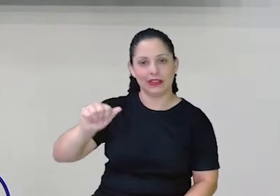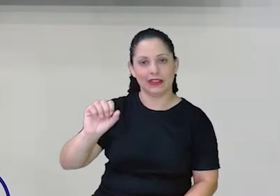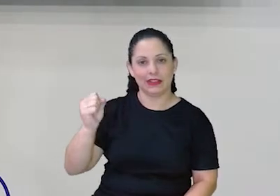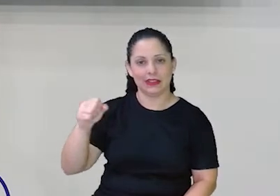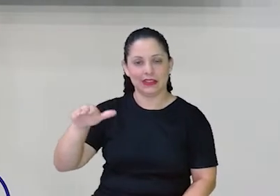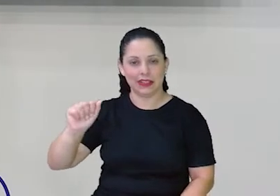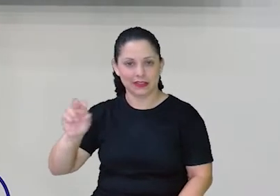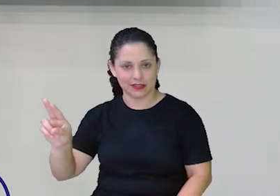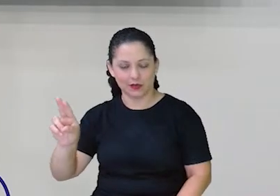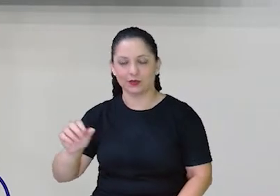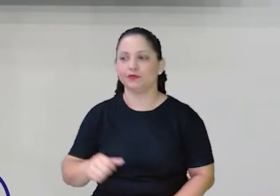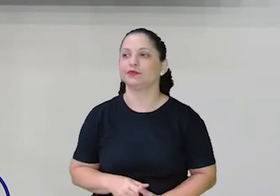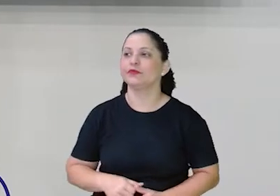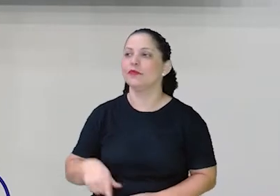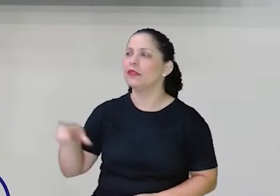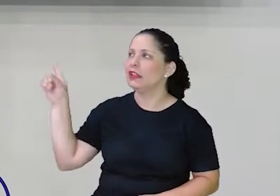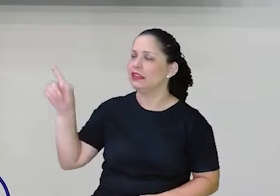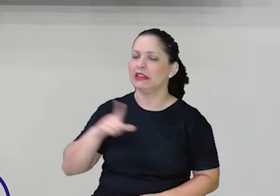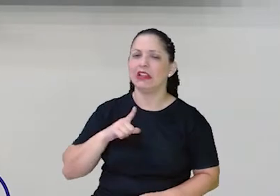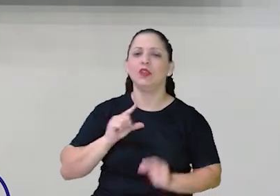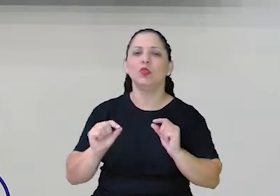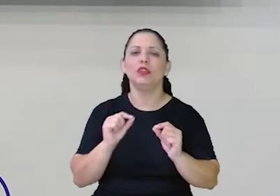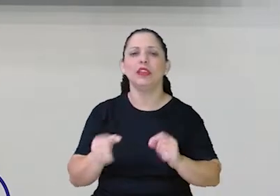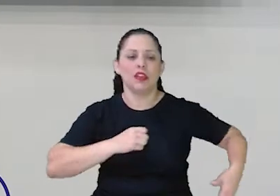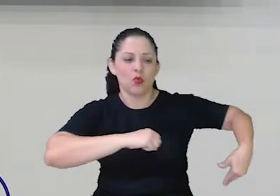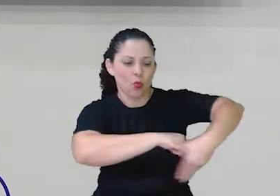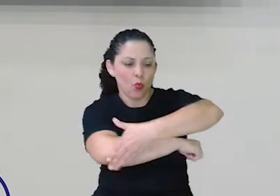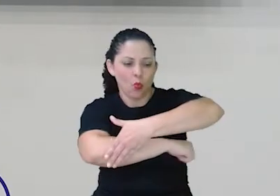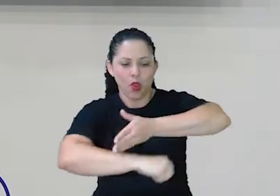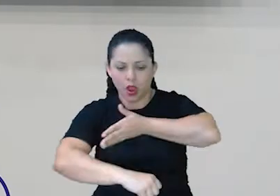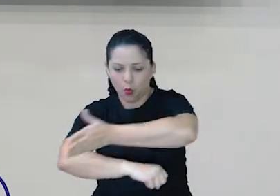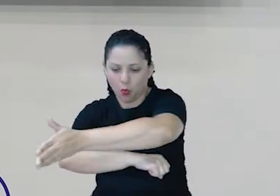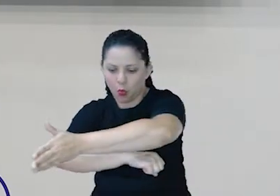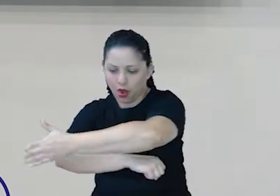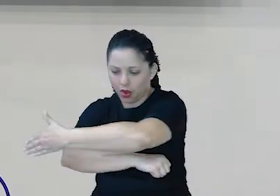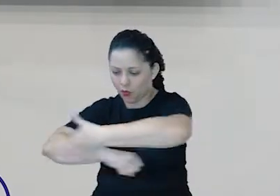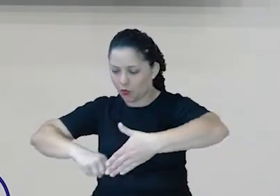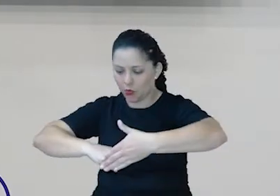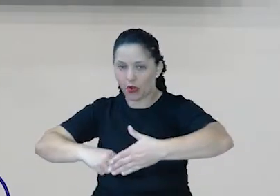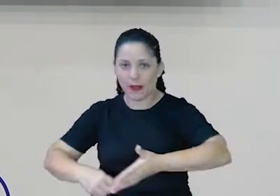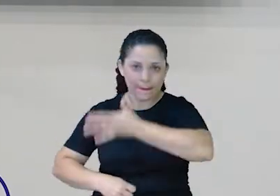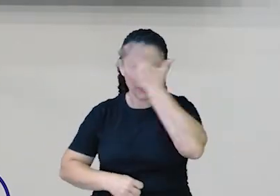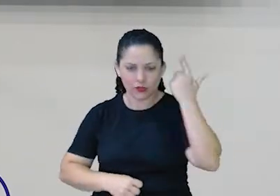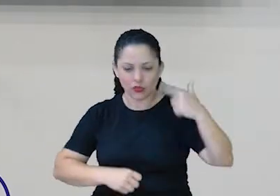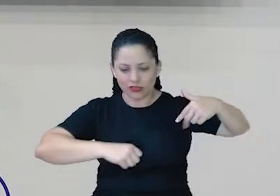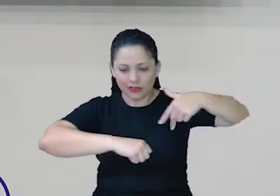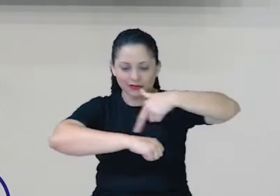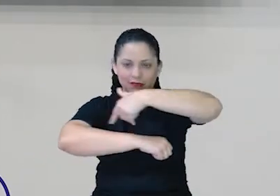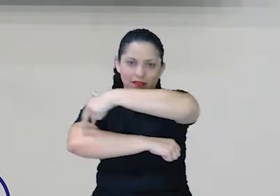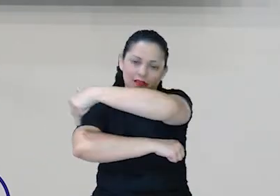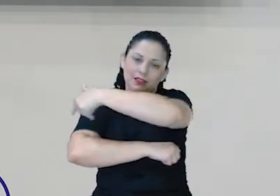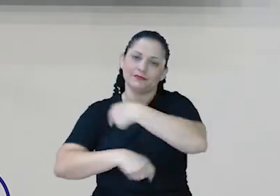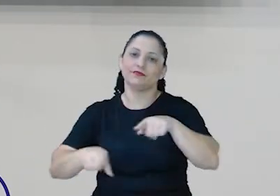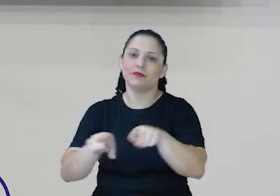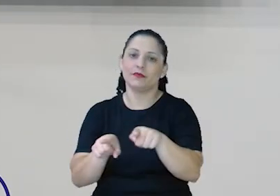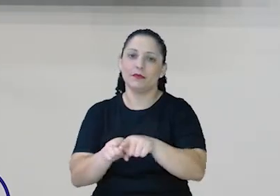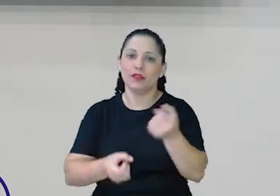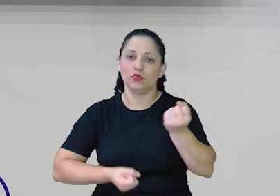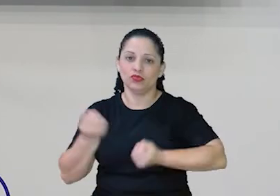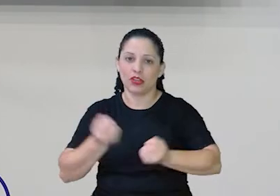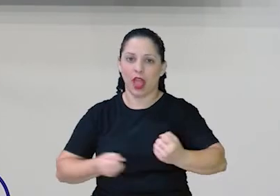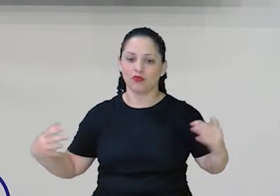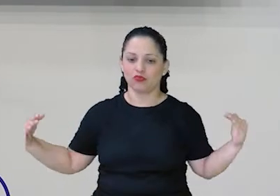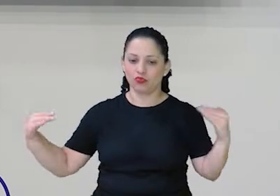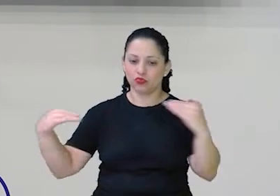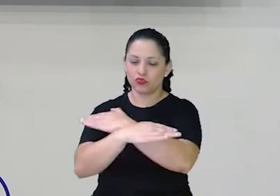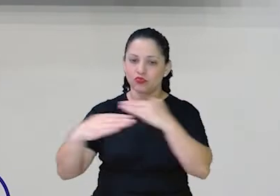de muitas ruas importantes da cidade, e aqui a ponte, que serve para as pessoas andarem, se locomoverem, e os carros também. Estão